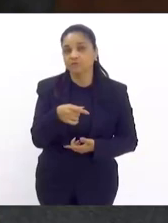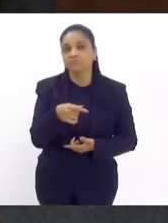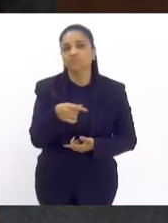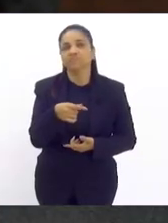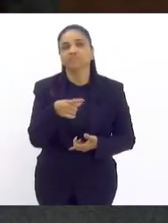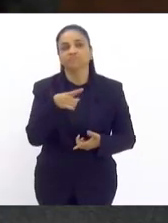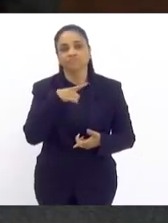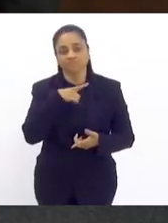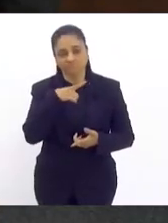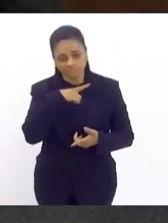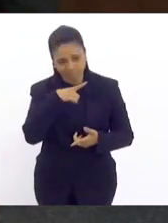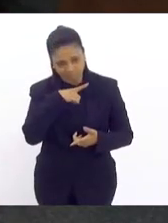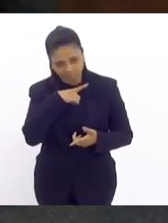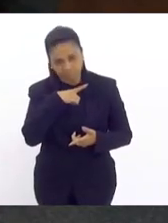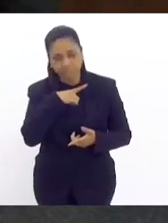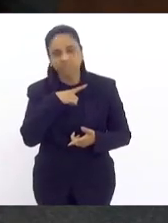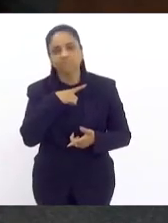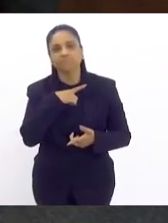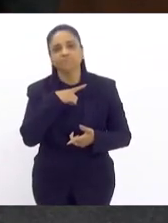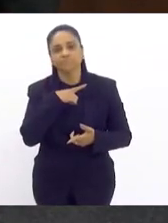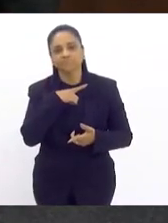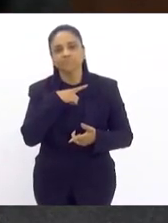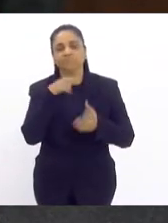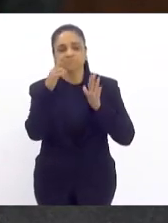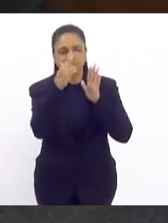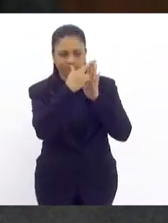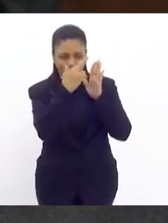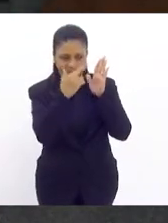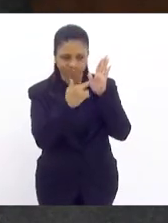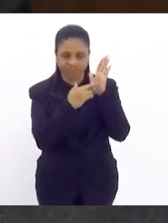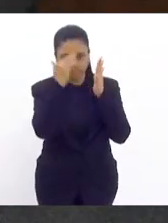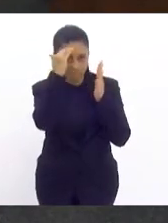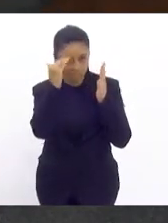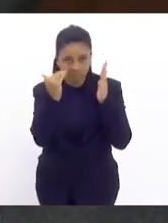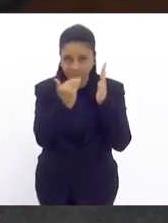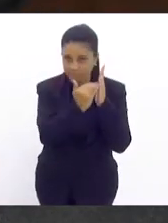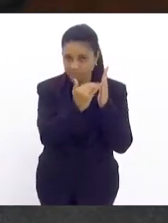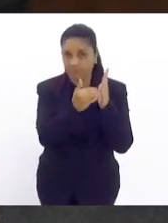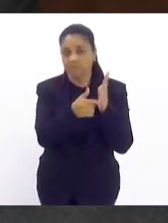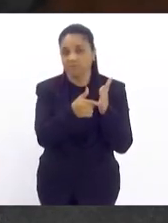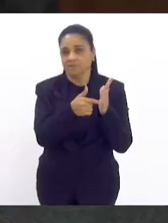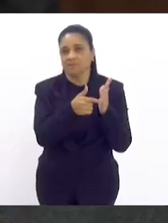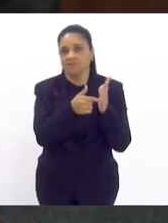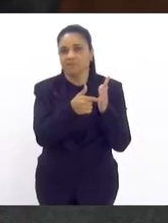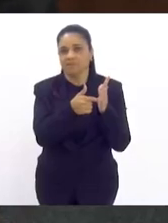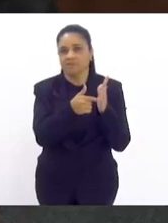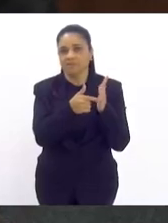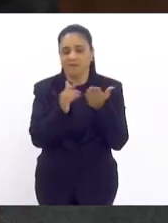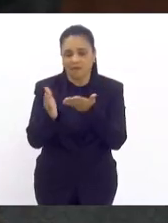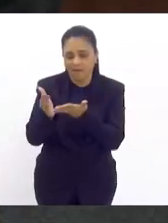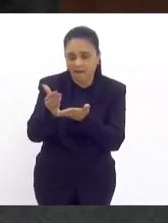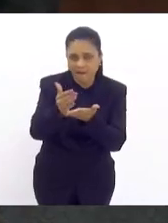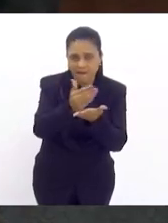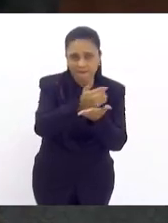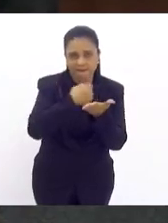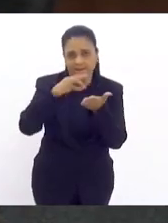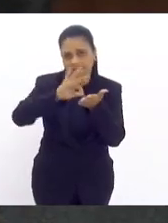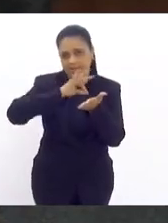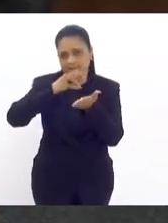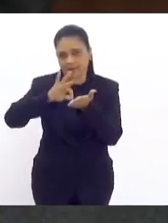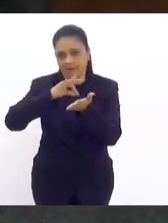todas as prerrogativas regimentais e recolha assinaturas